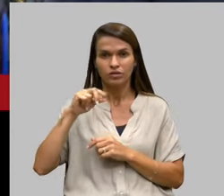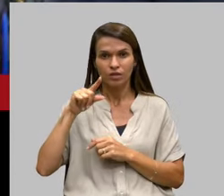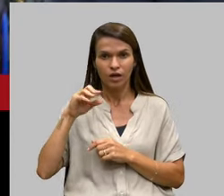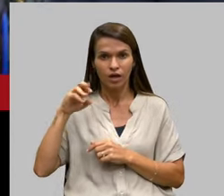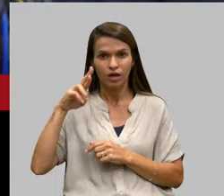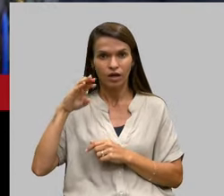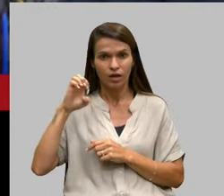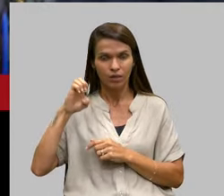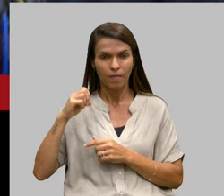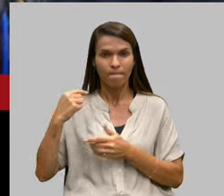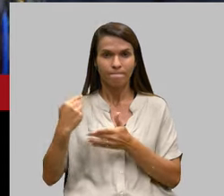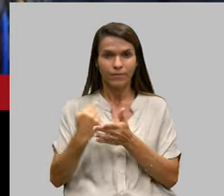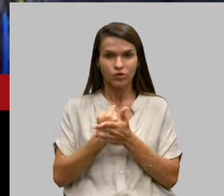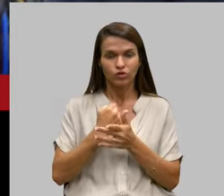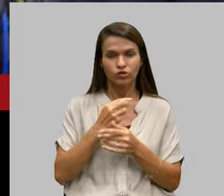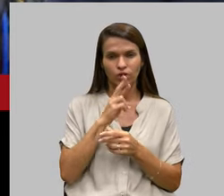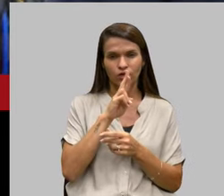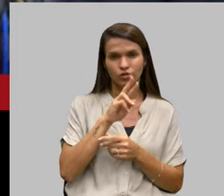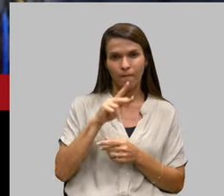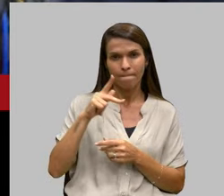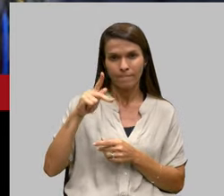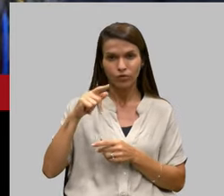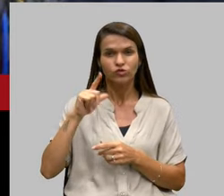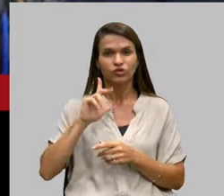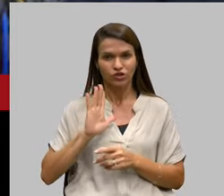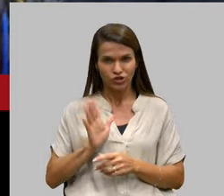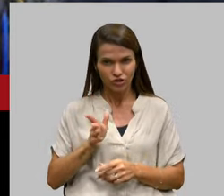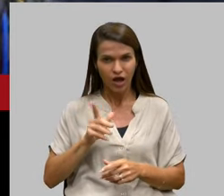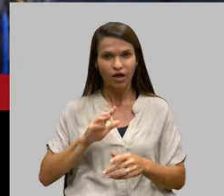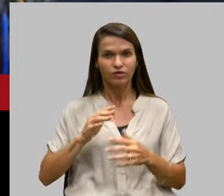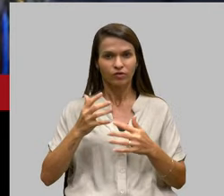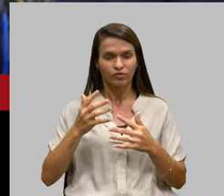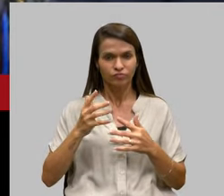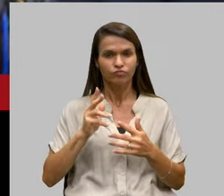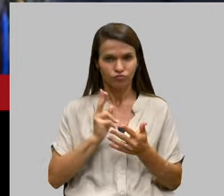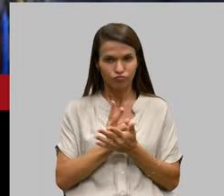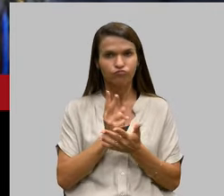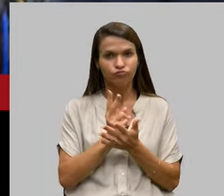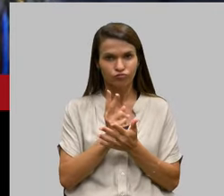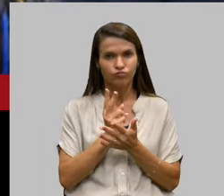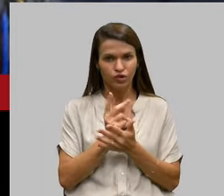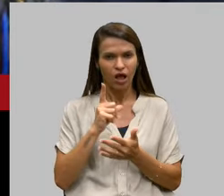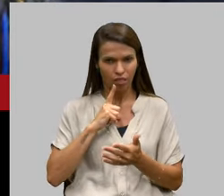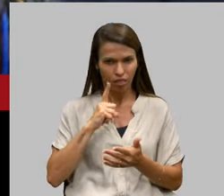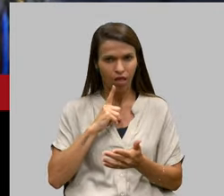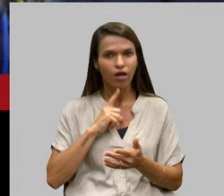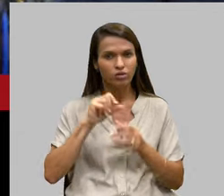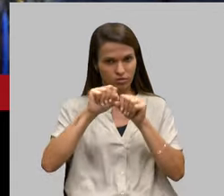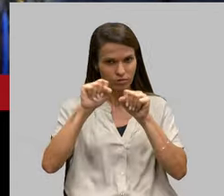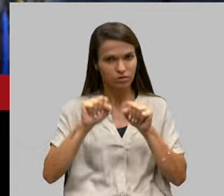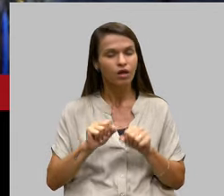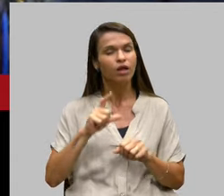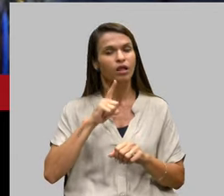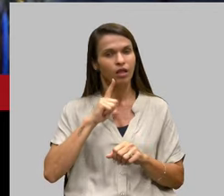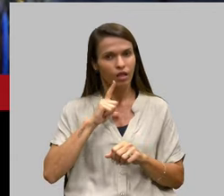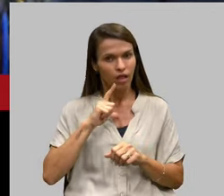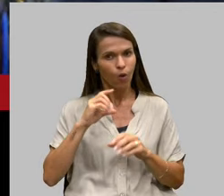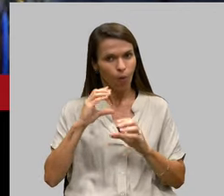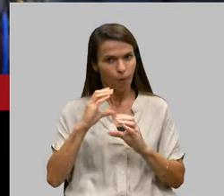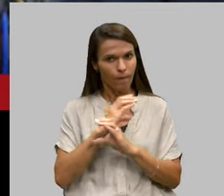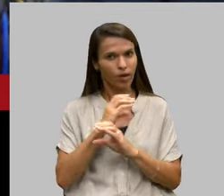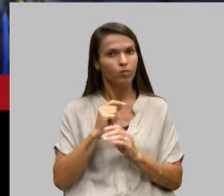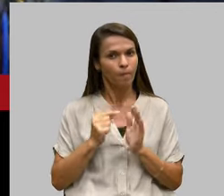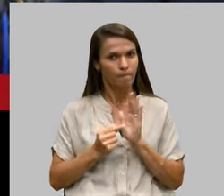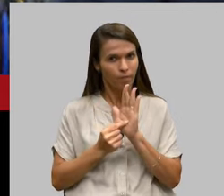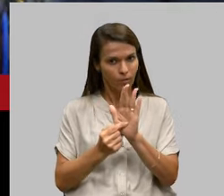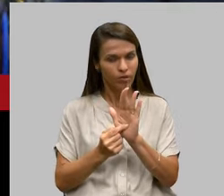previdenciária entre regimes próprios já está funcionando eu digo já está funcionando já tá já tem sistema o sistema com preve já permite e